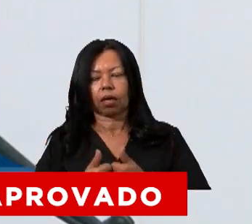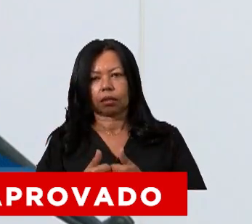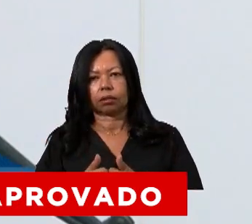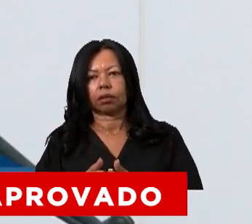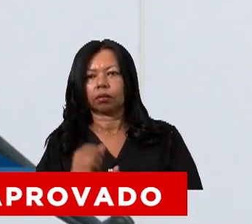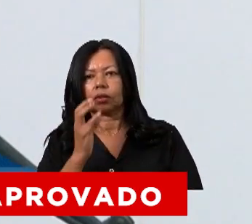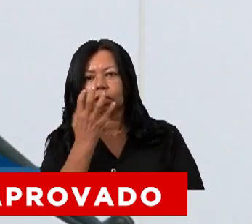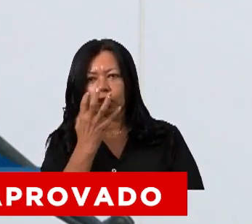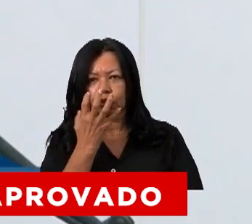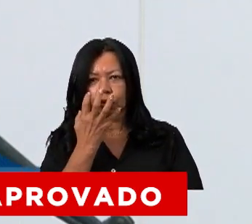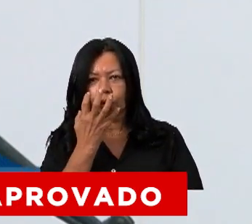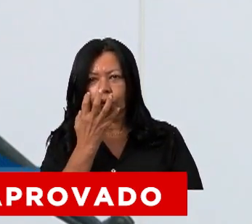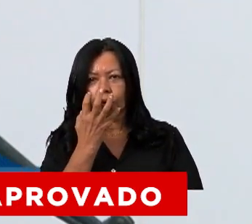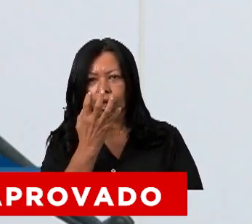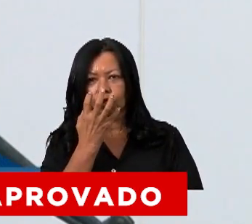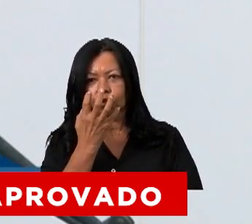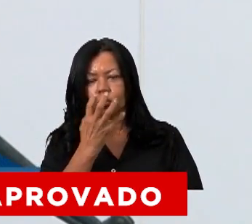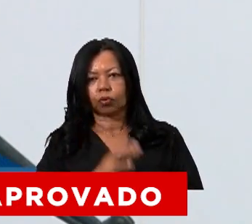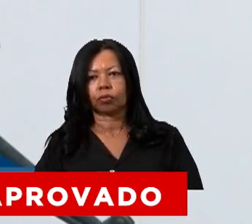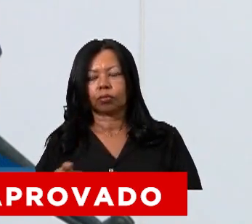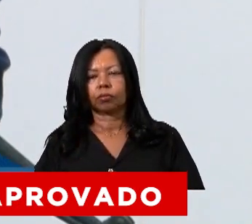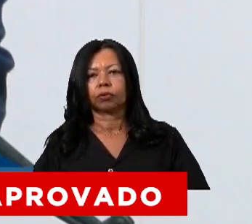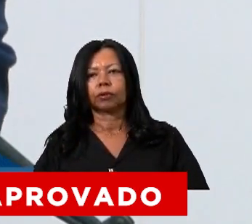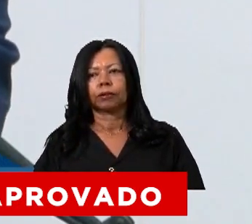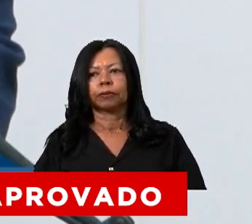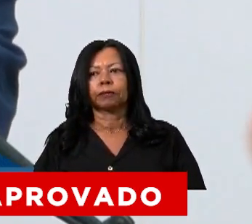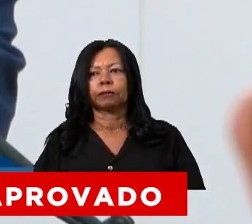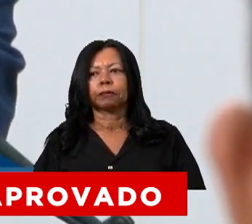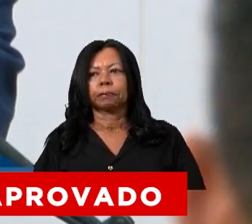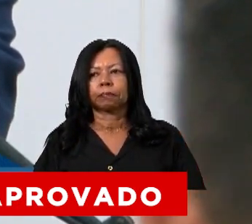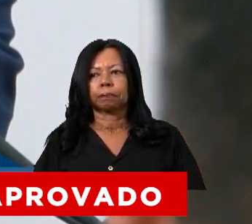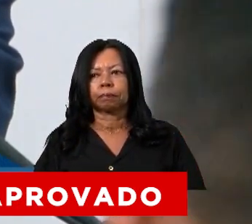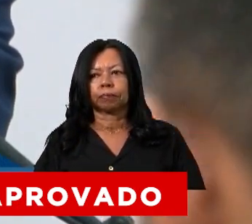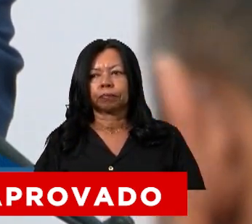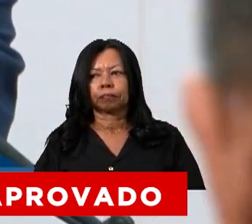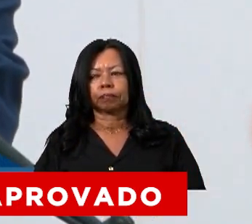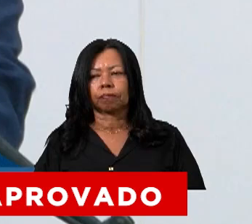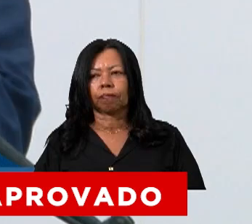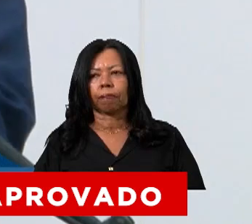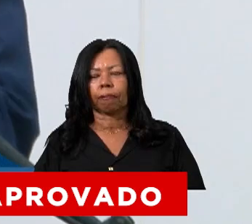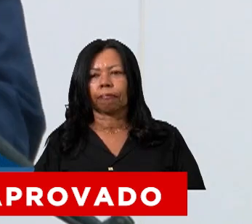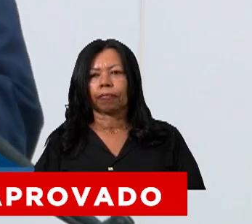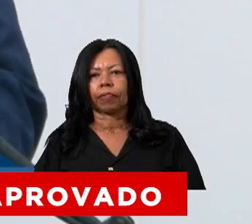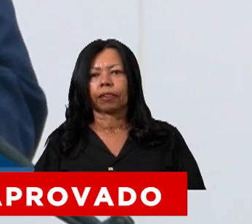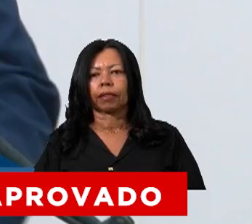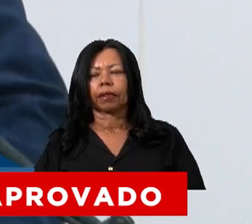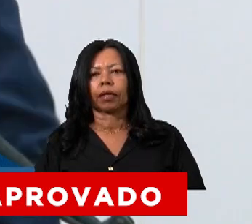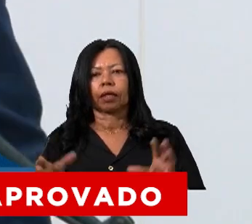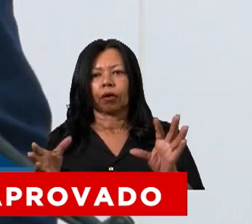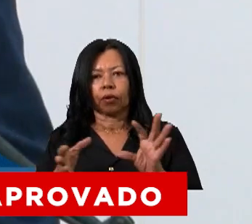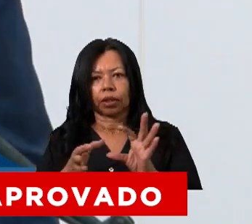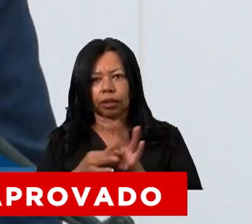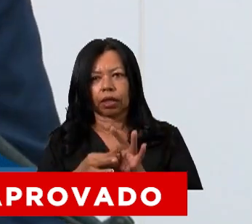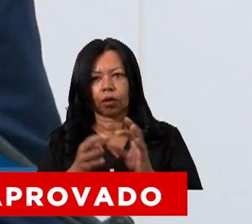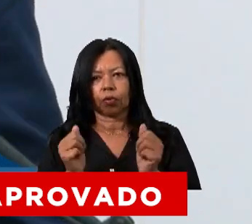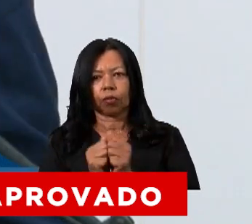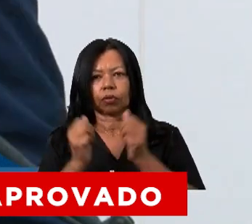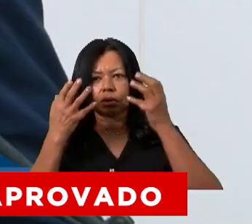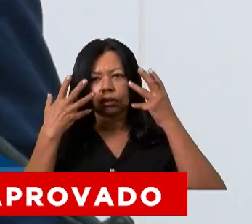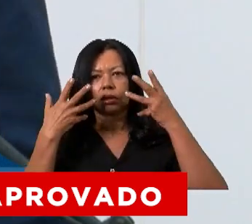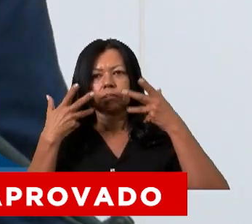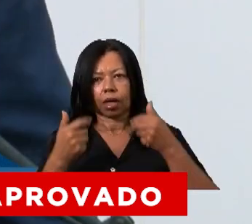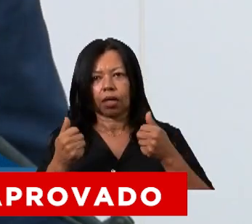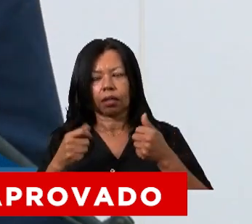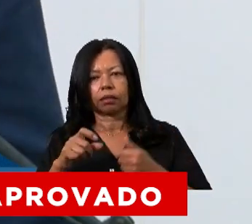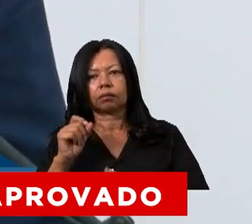os cachorros, né? Cachorros, cadelas em si, e o laço deles com esses animais são muito